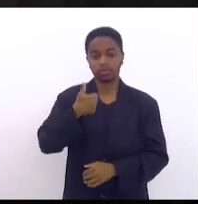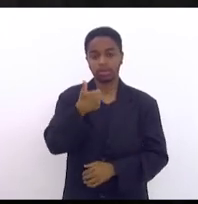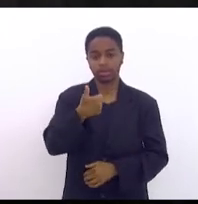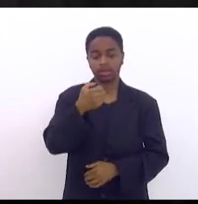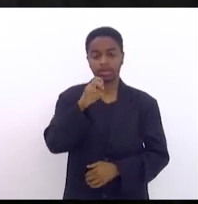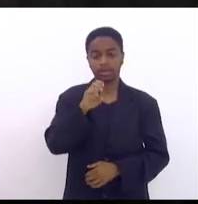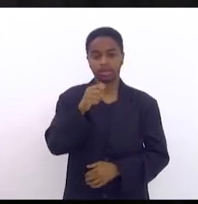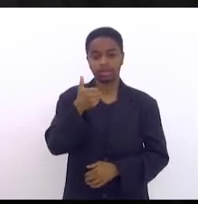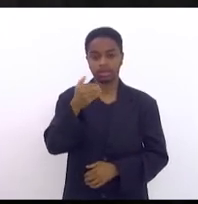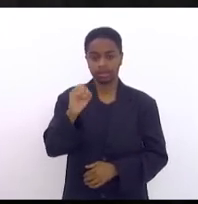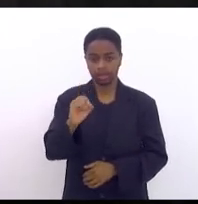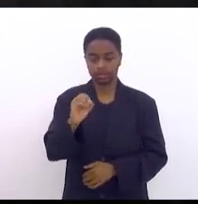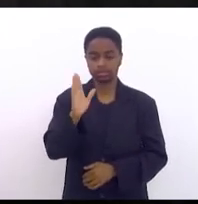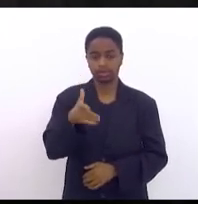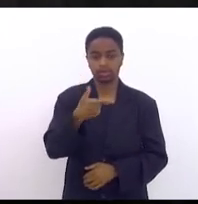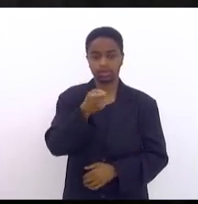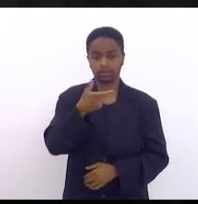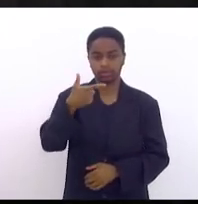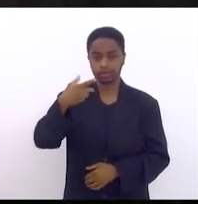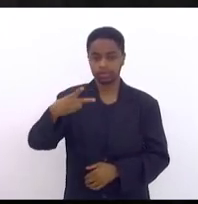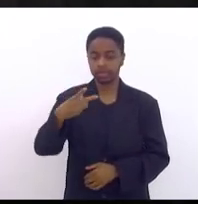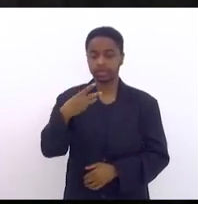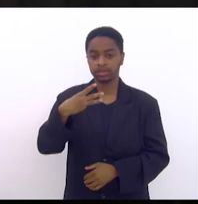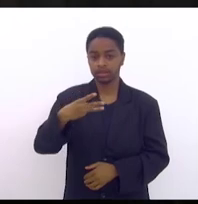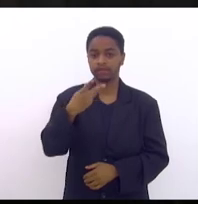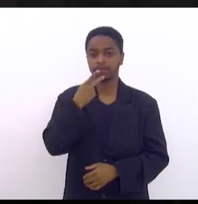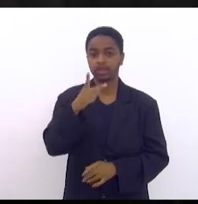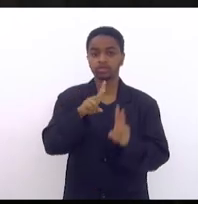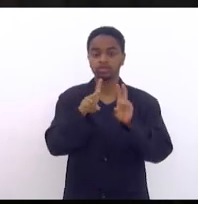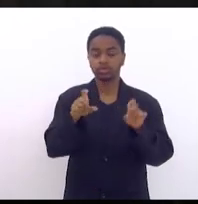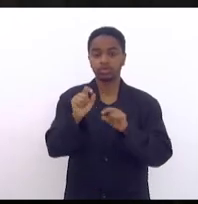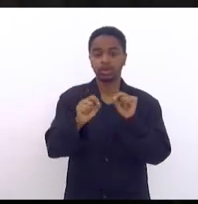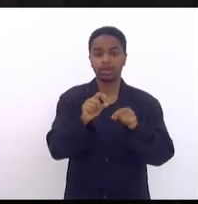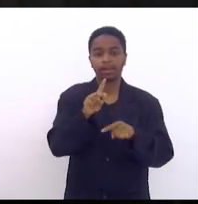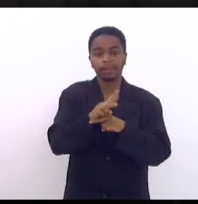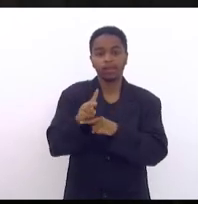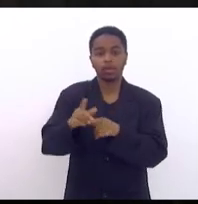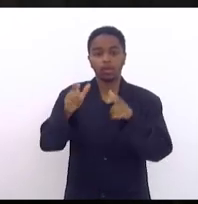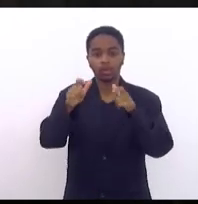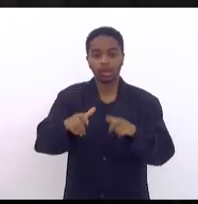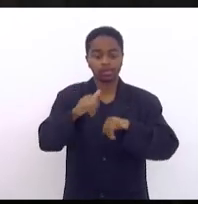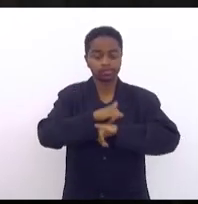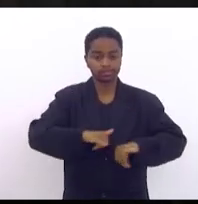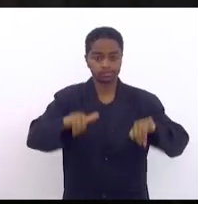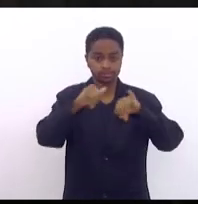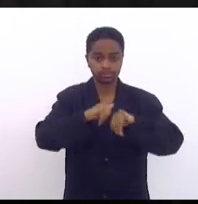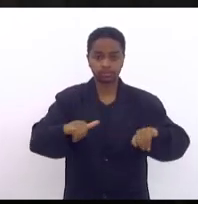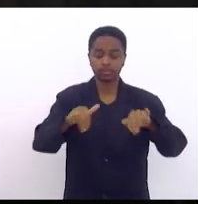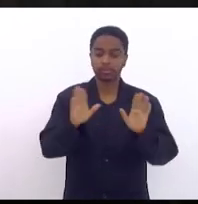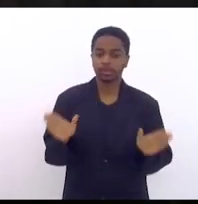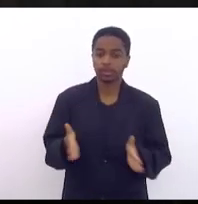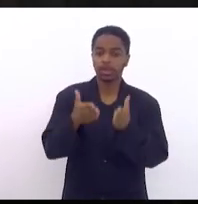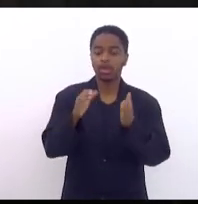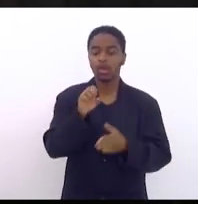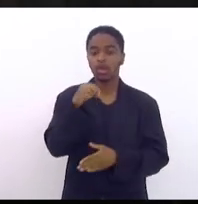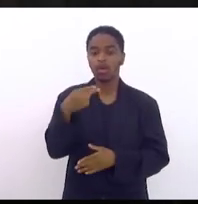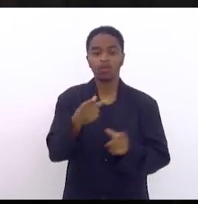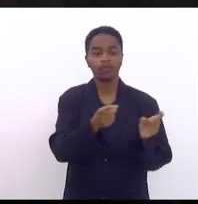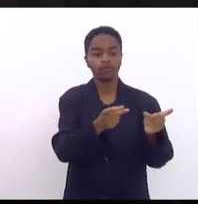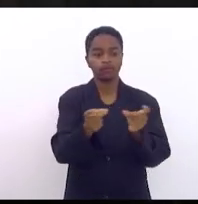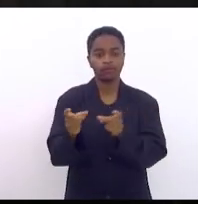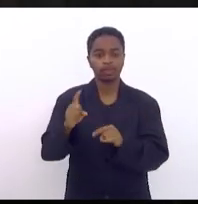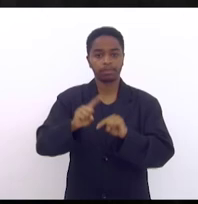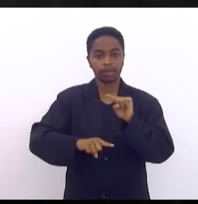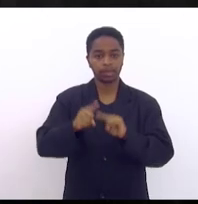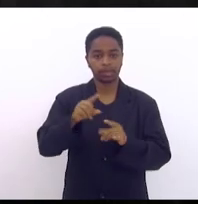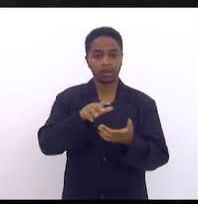1510 de 2023, que dispõe sobre a obrigatoriedade de reserva de espaço para divulgação, promoção e ou comercialização de